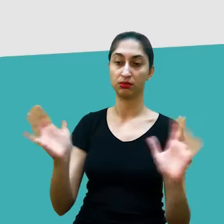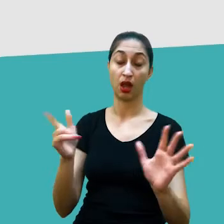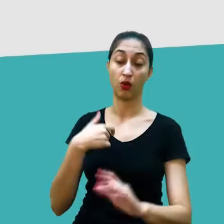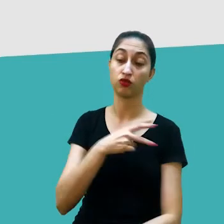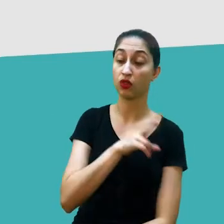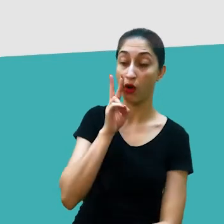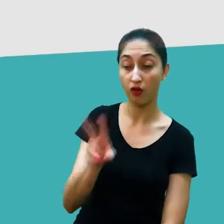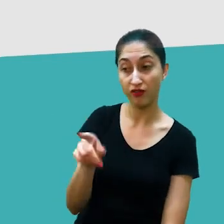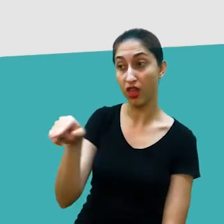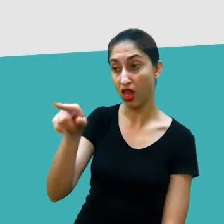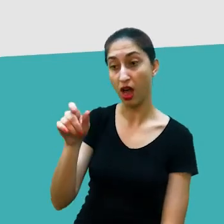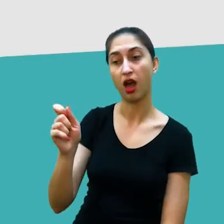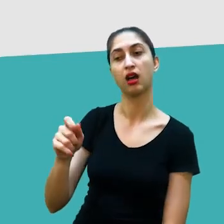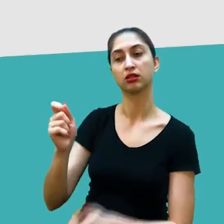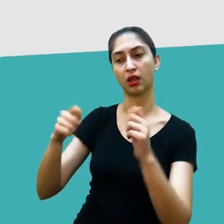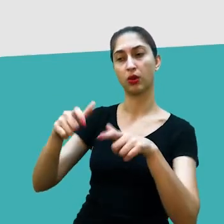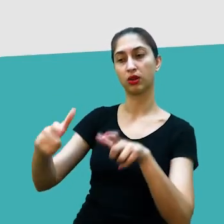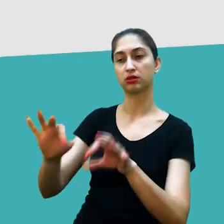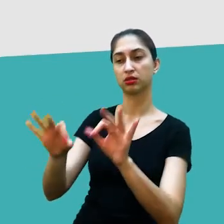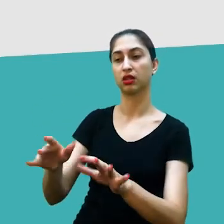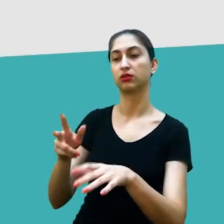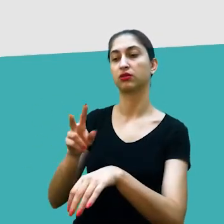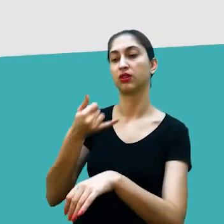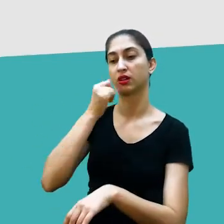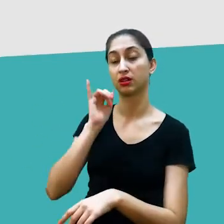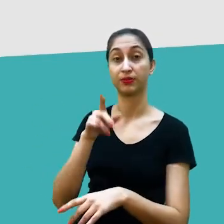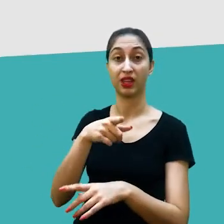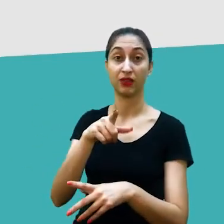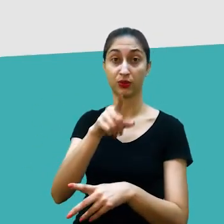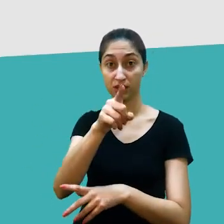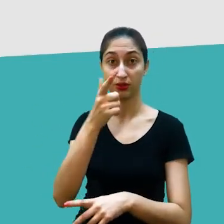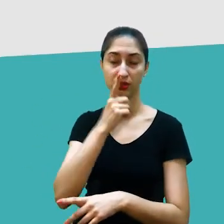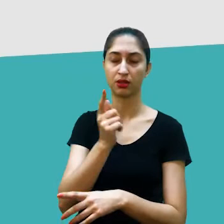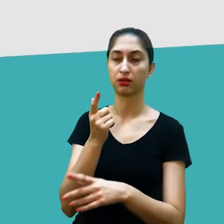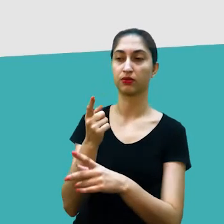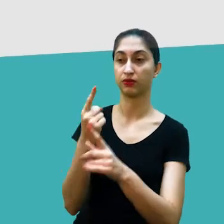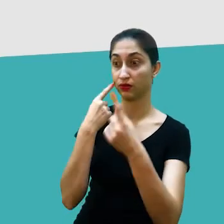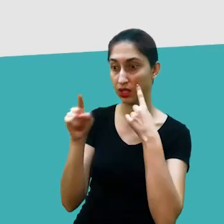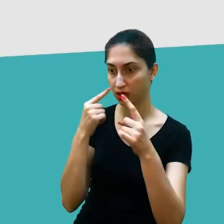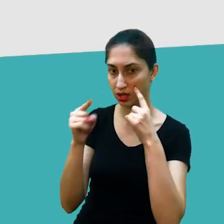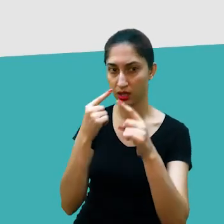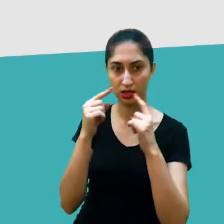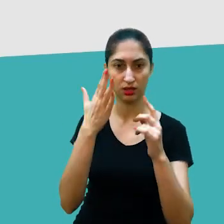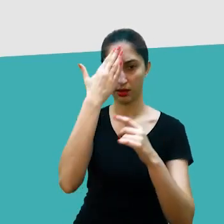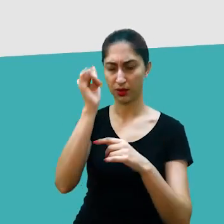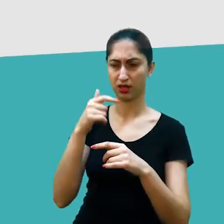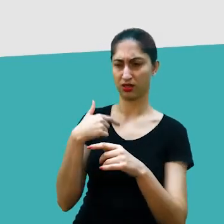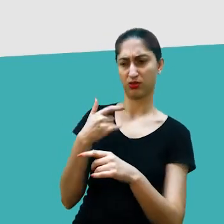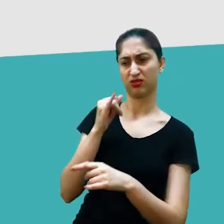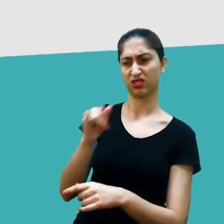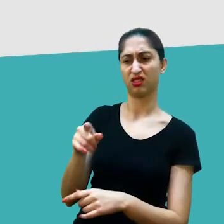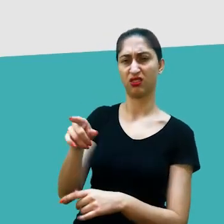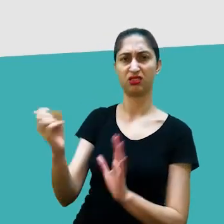os Millennials, por exemplo, para assumirem o seu papel de cobrança, né, de ir lá e investigar e dizer, olha,